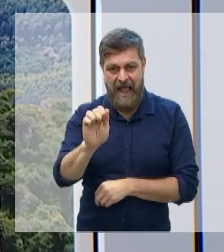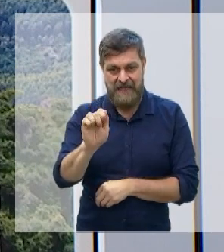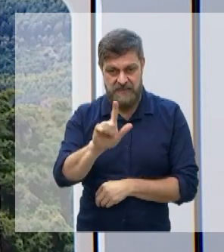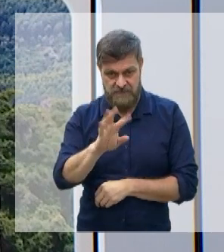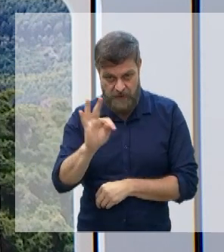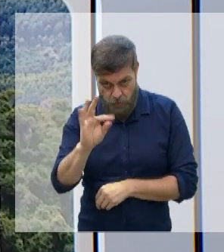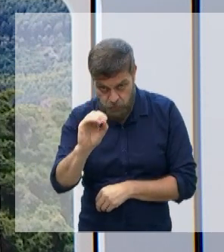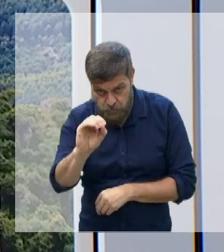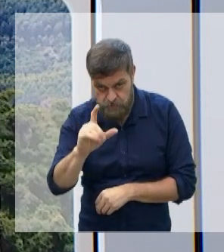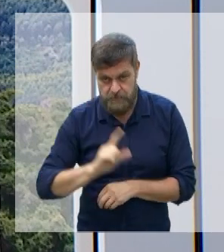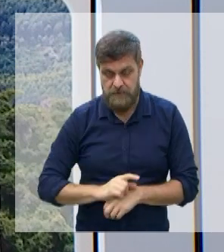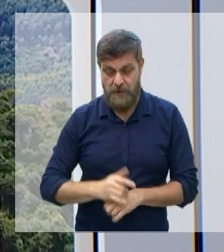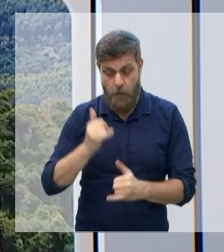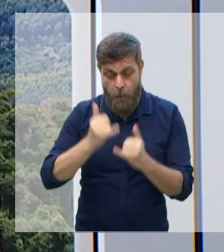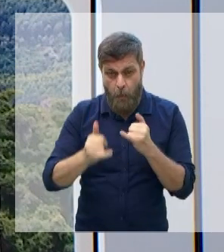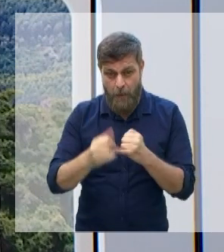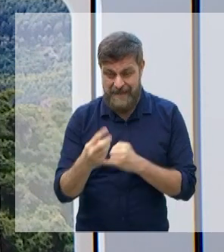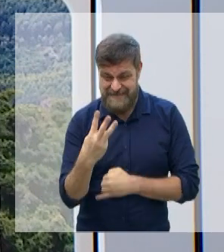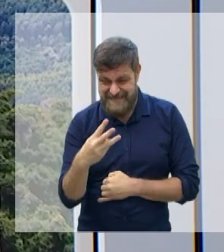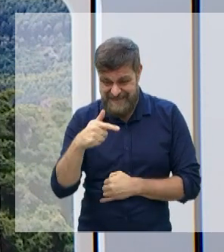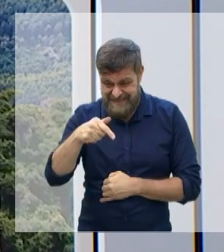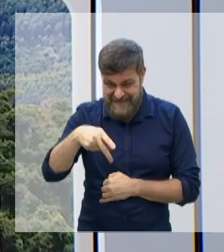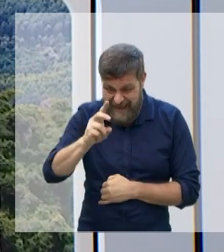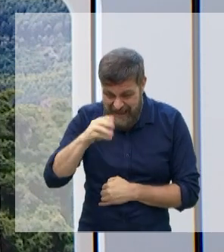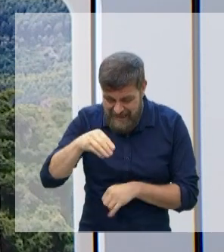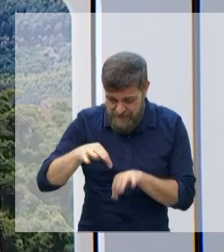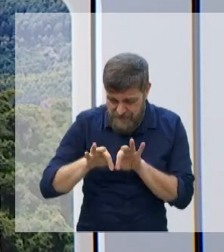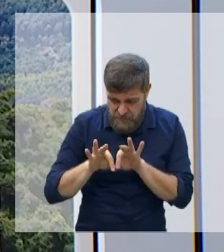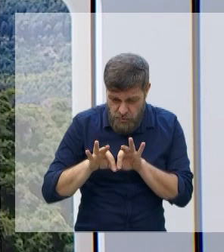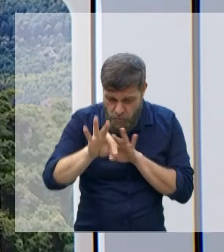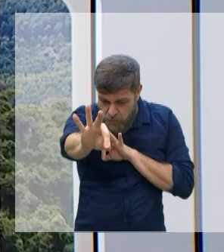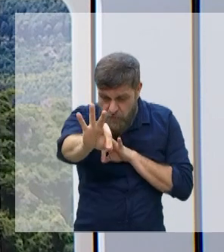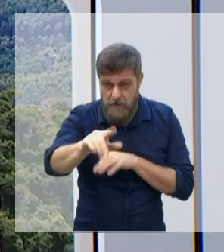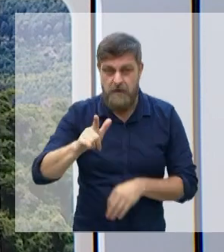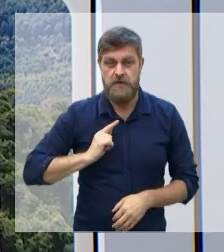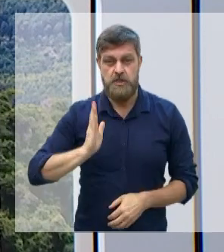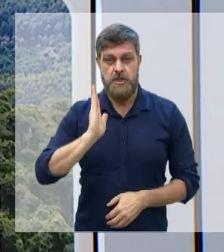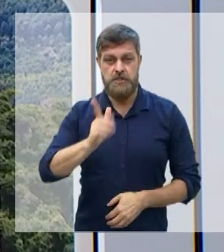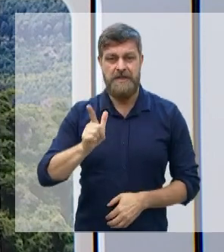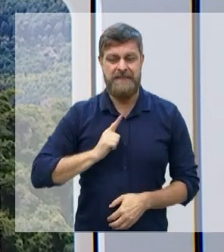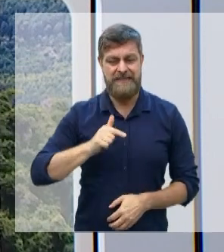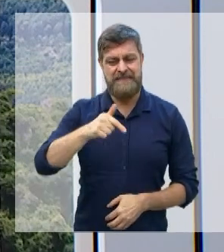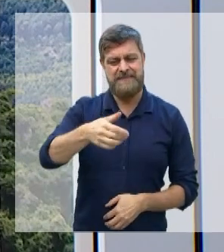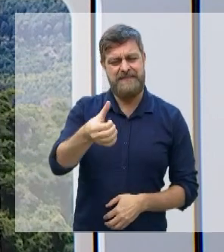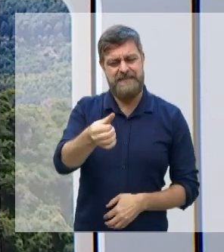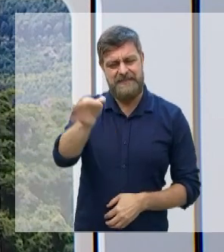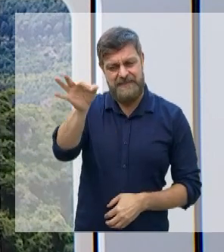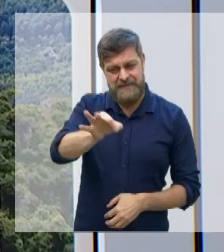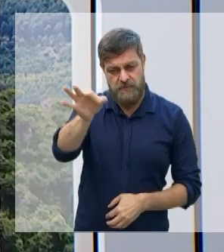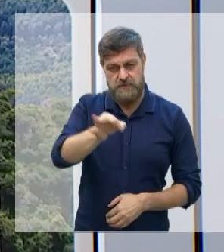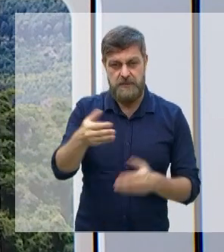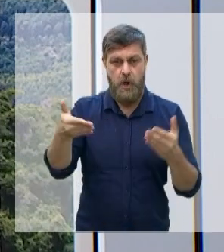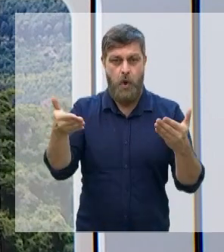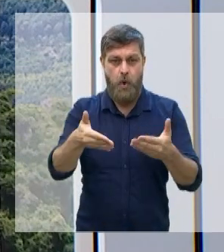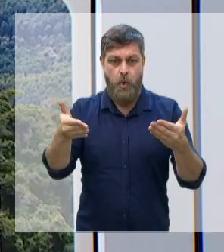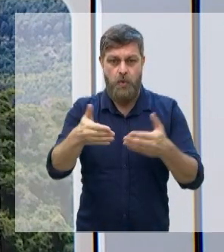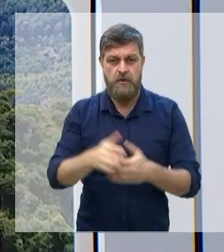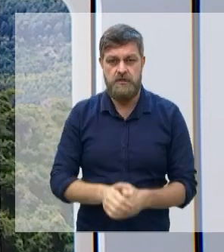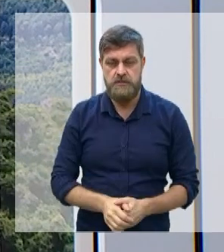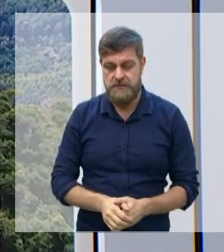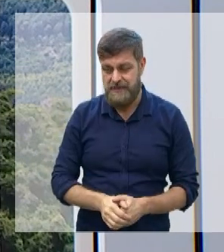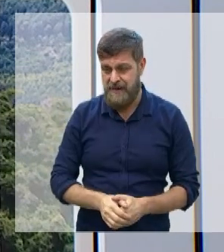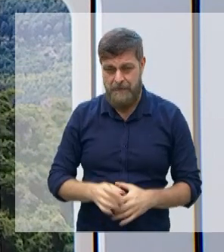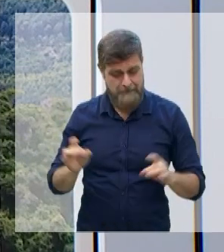quase 37 km de corredores nós temos cerca de 76% hoje ou